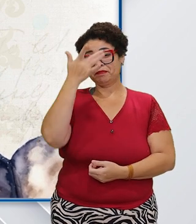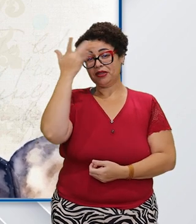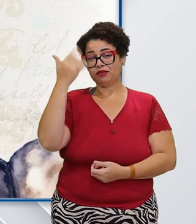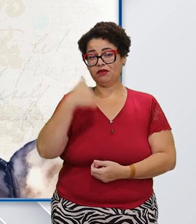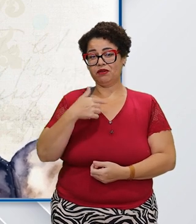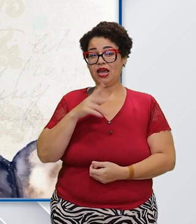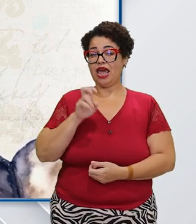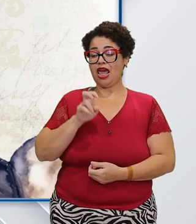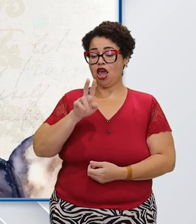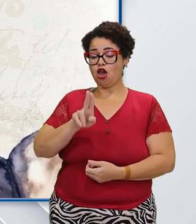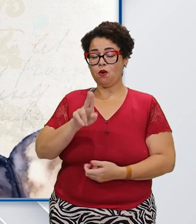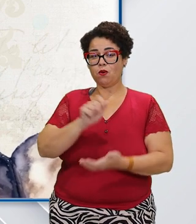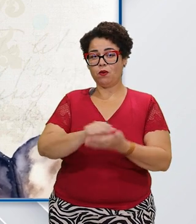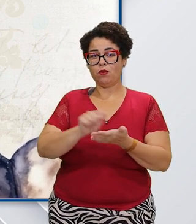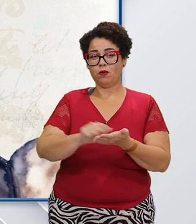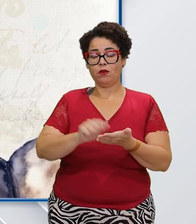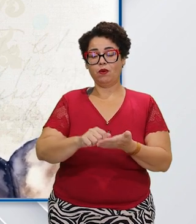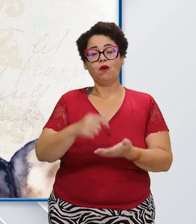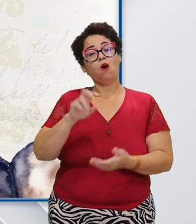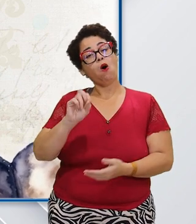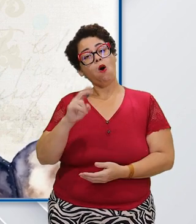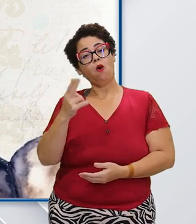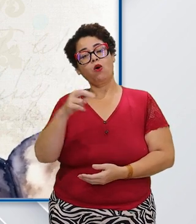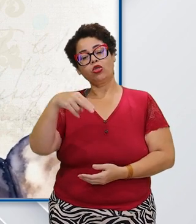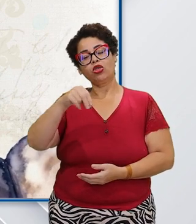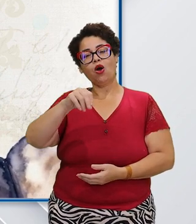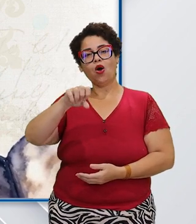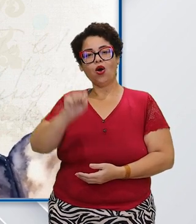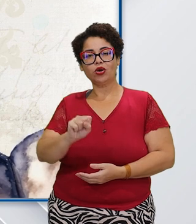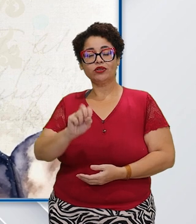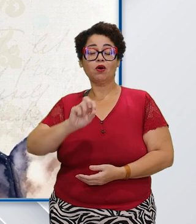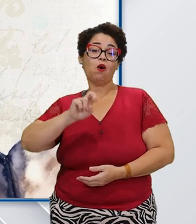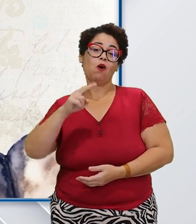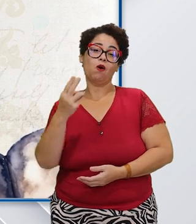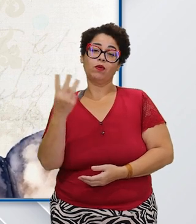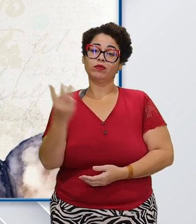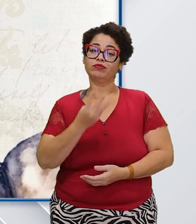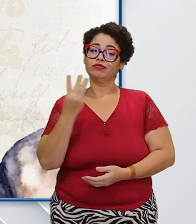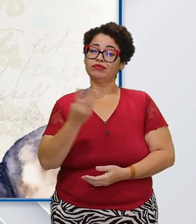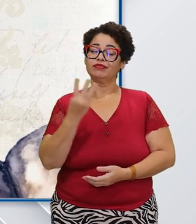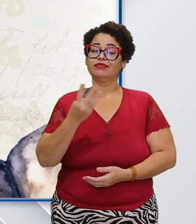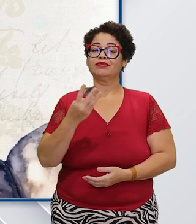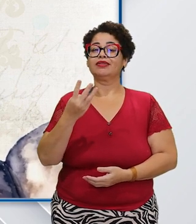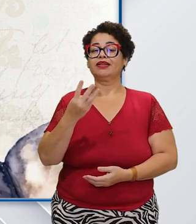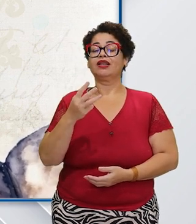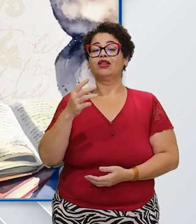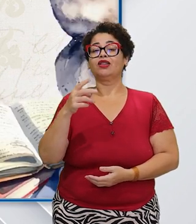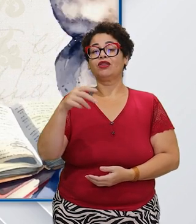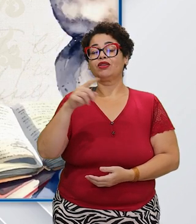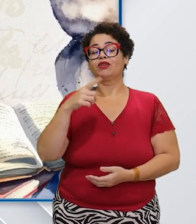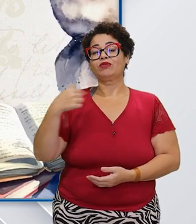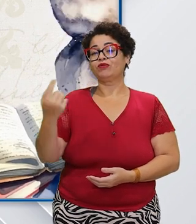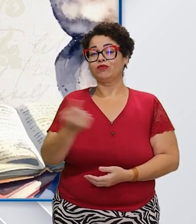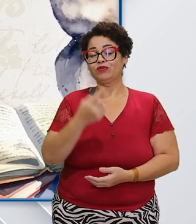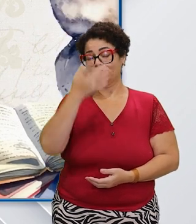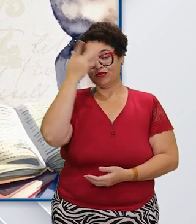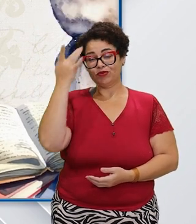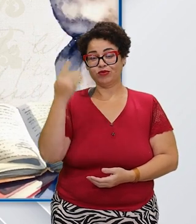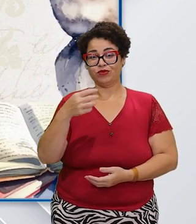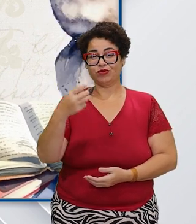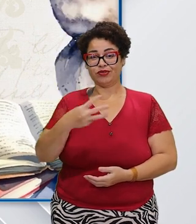singular na primeira pessoa do plural ou na terceira pessoa do singular lembre-se